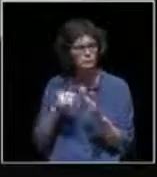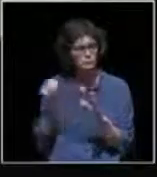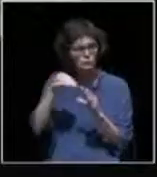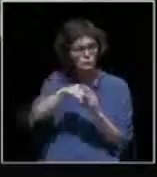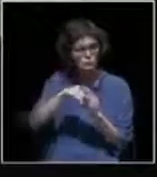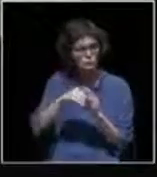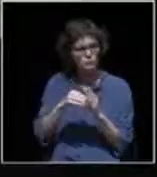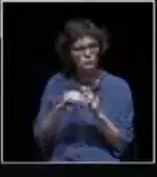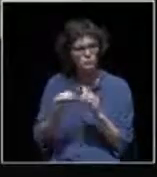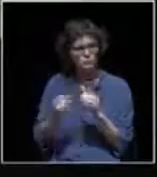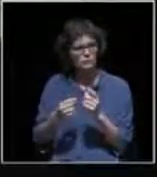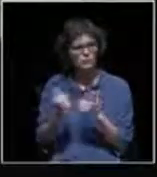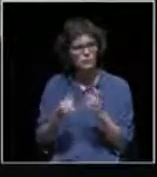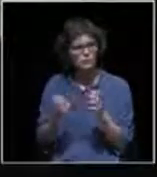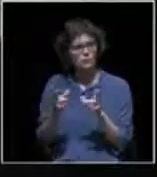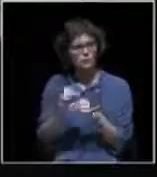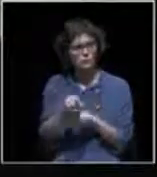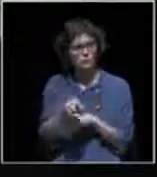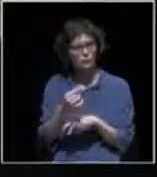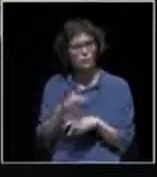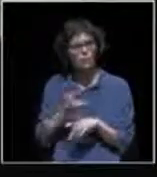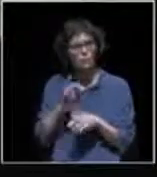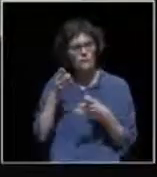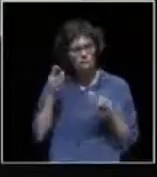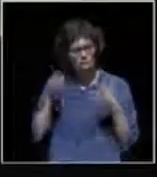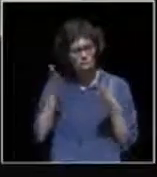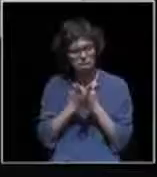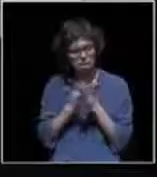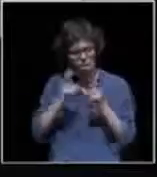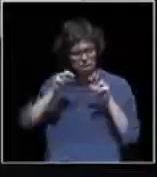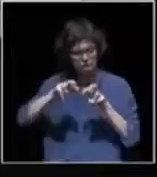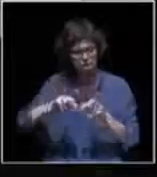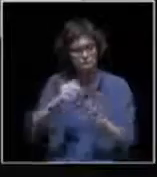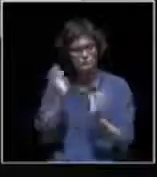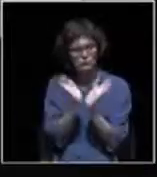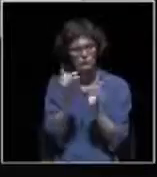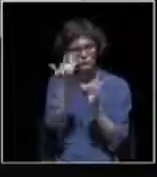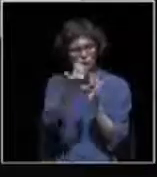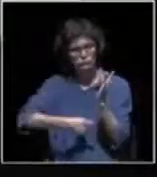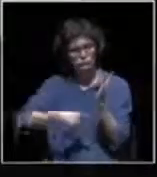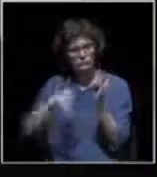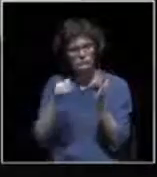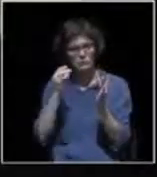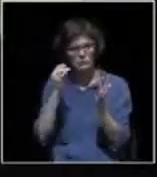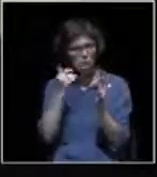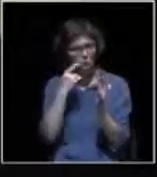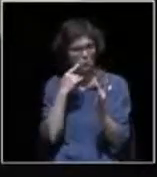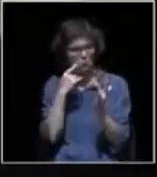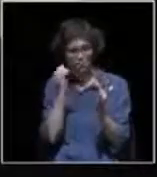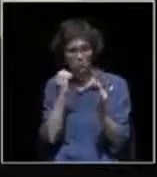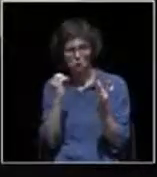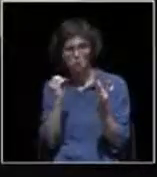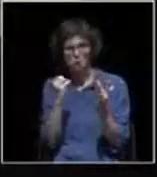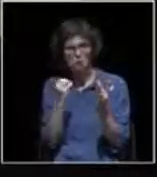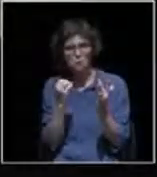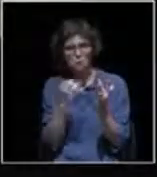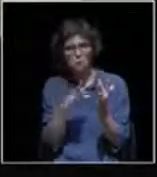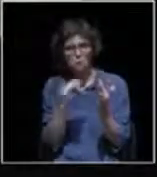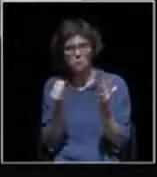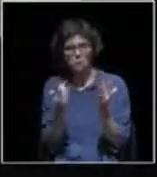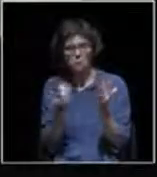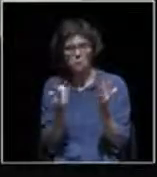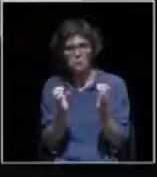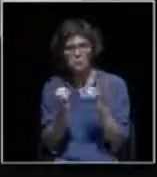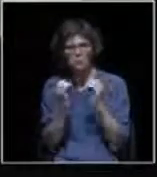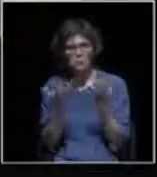entanto, para além deste procedimento, mesmo quando se pesquisa a página na internet do município, não se encontra qualquer referência, por muito sintética